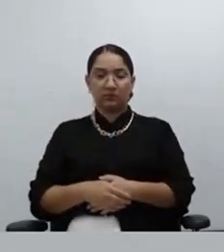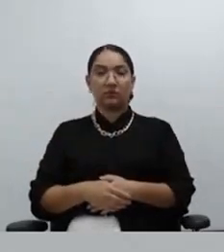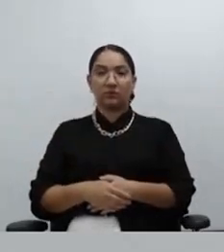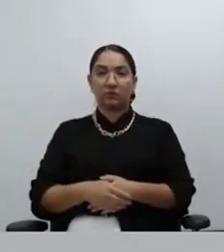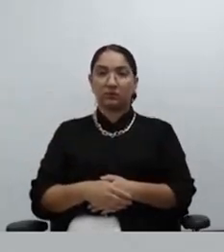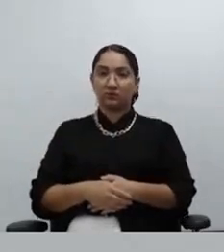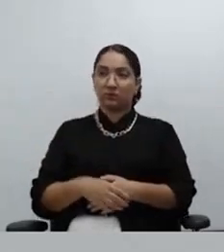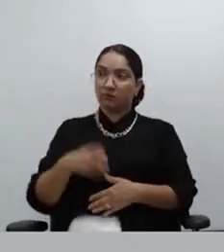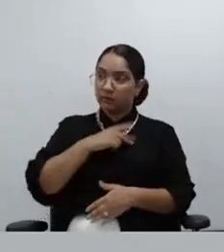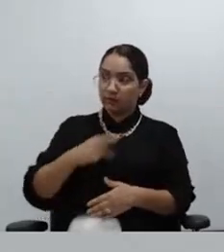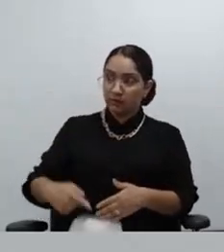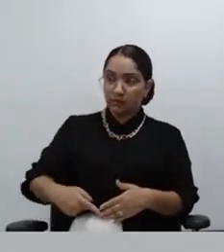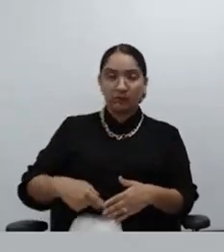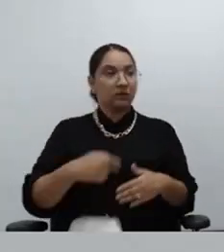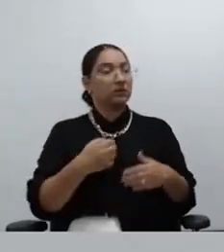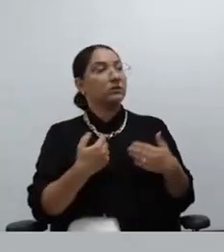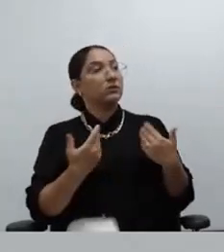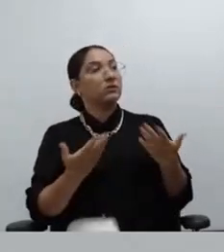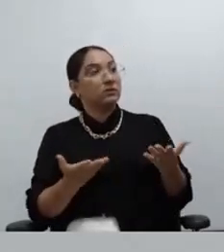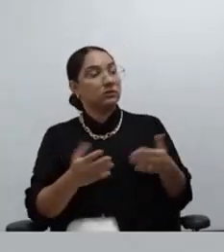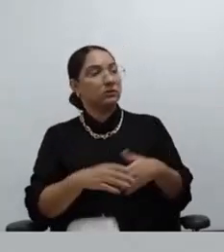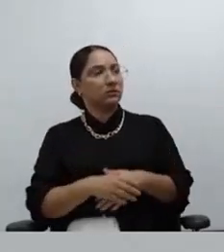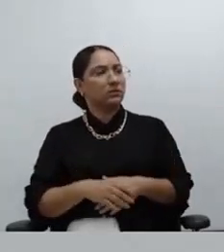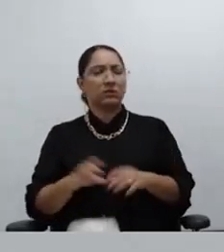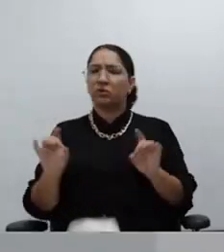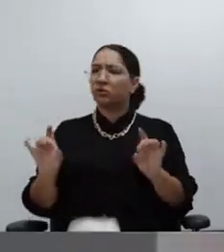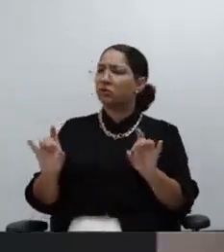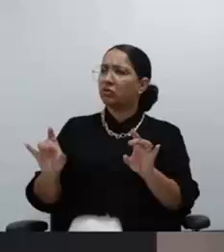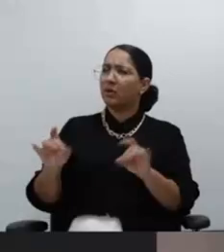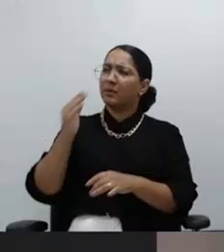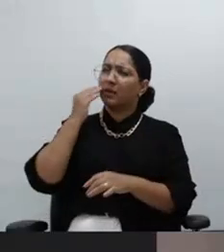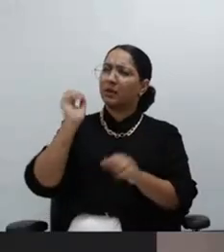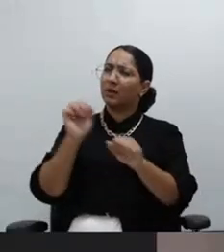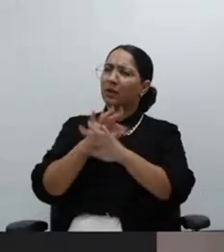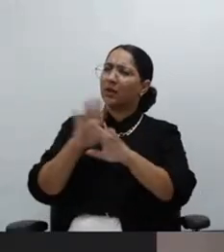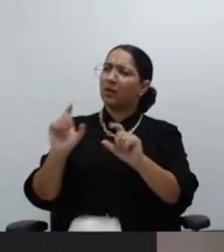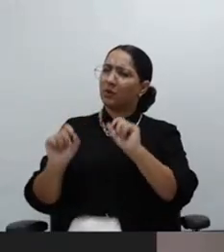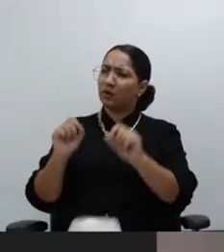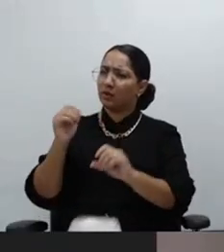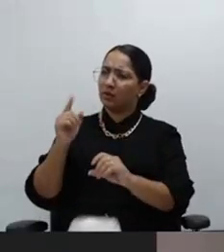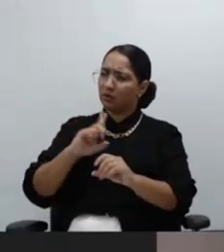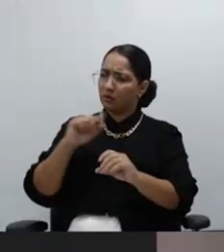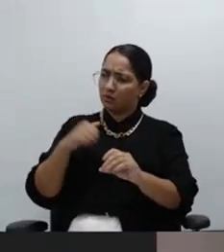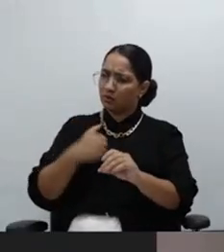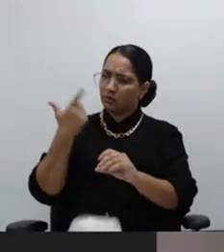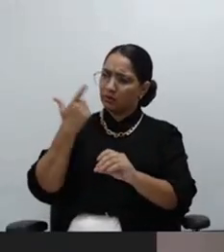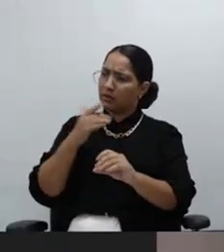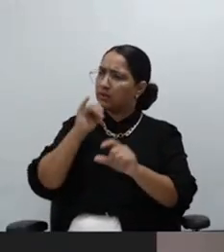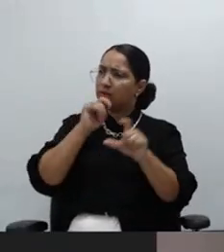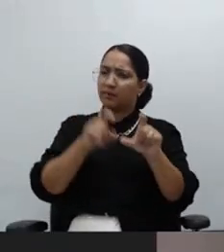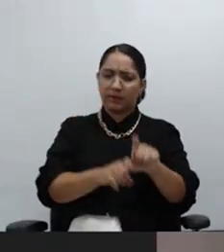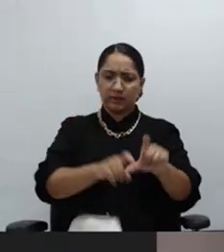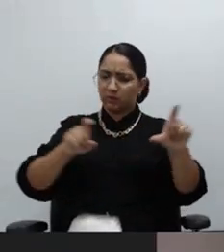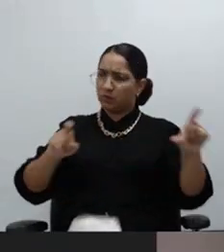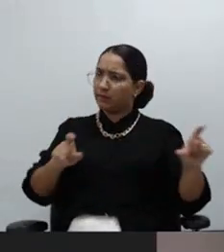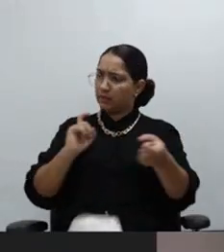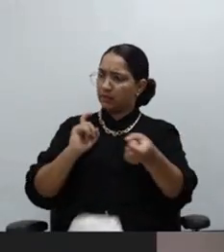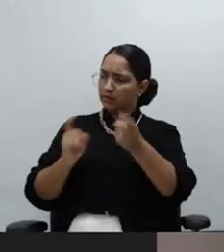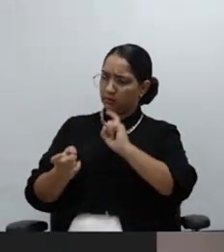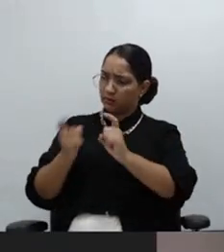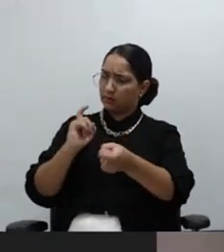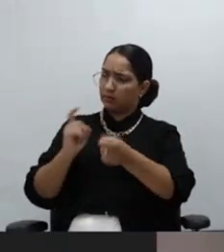Pois não. Obrigado. Só para entender, o encaminhamento da gestão é que a gente suspenda as reuniões e sessões ordinárias do